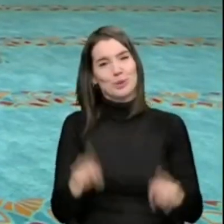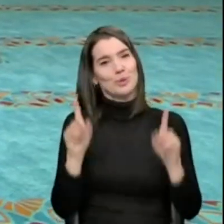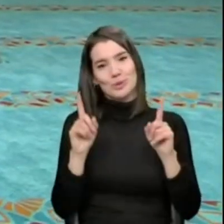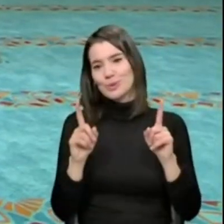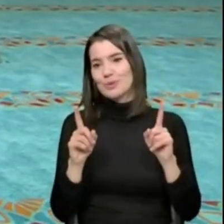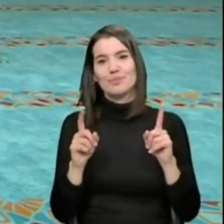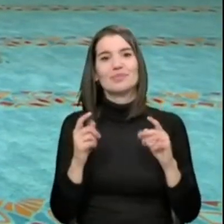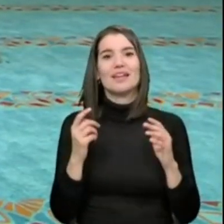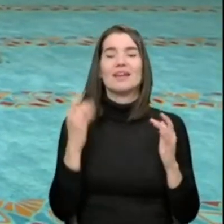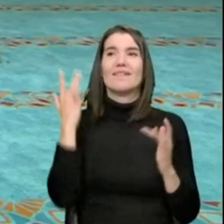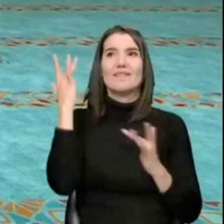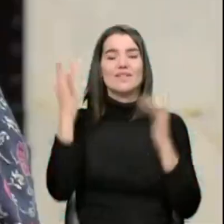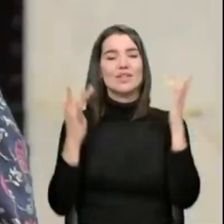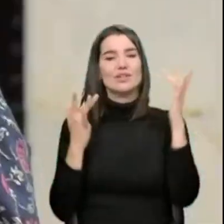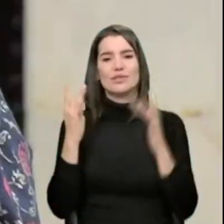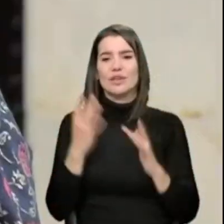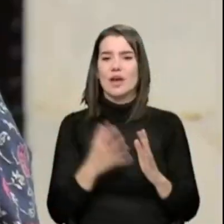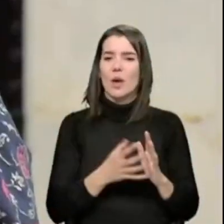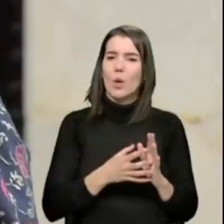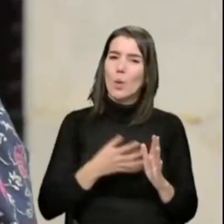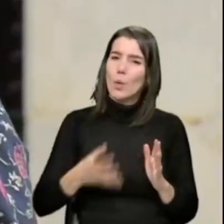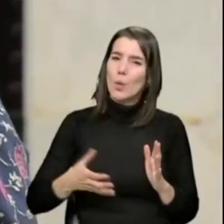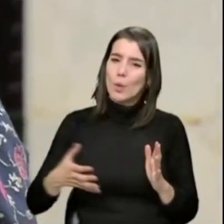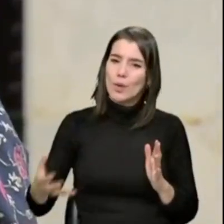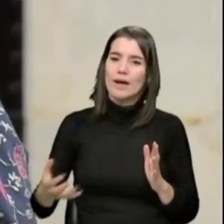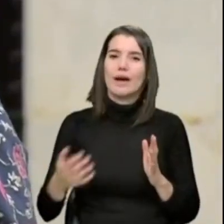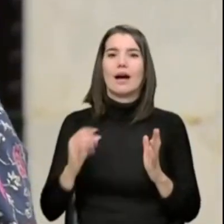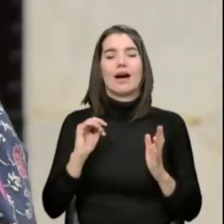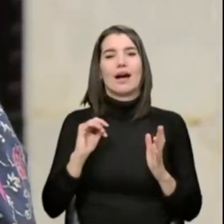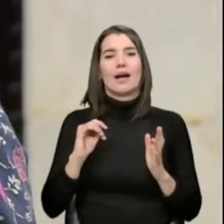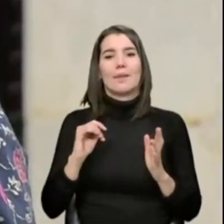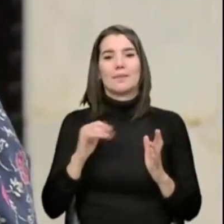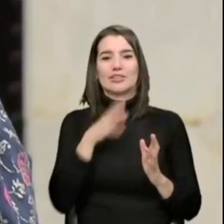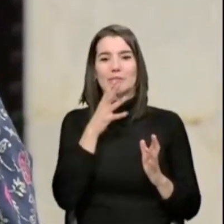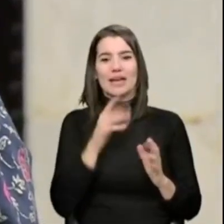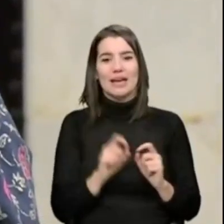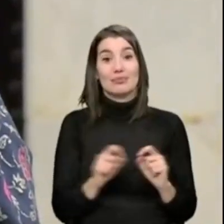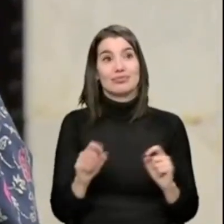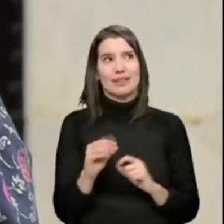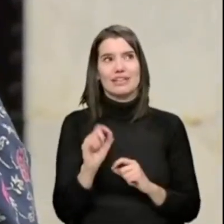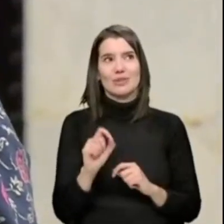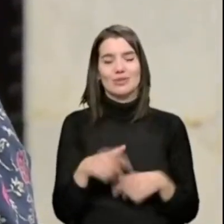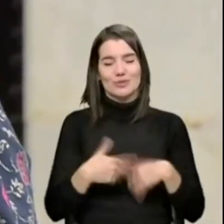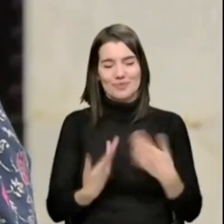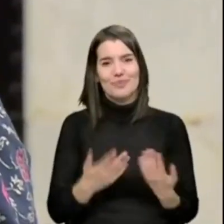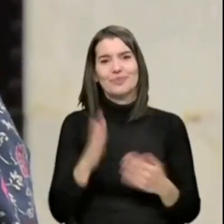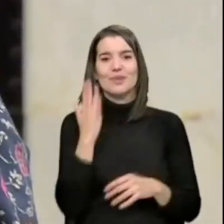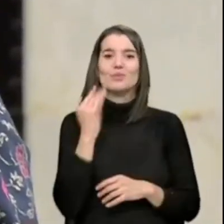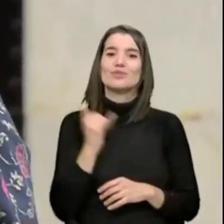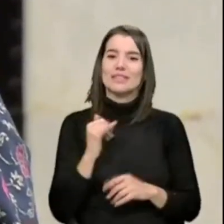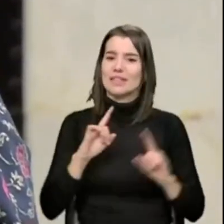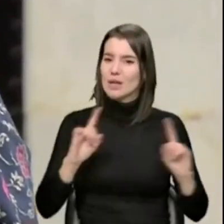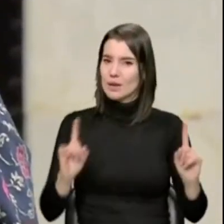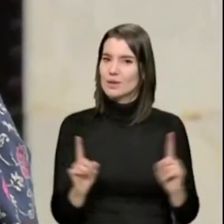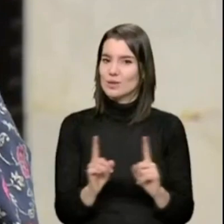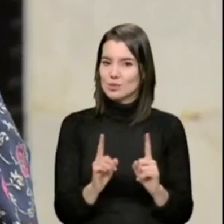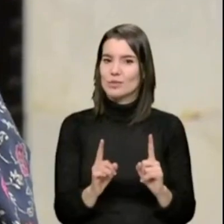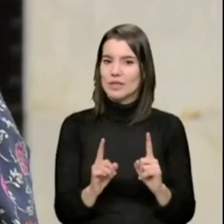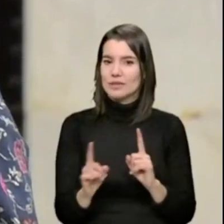uma filosofia muito complexa, para poder dizer em 10 minutos. Mas vou tentar resumir isto